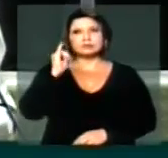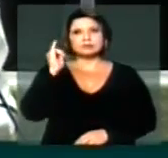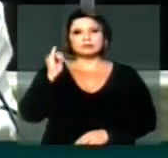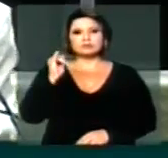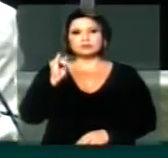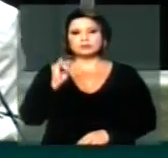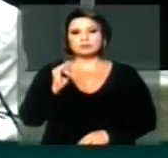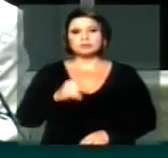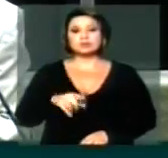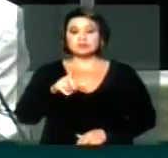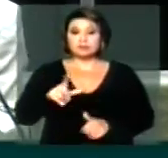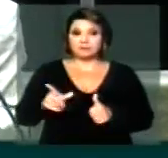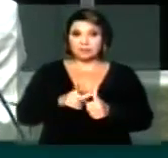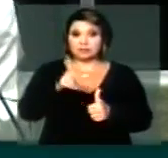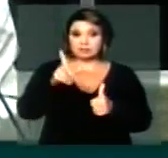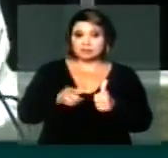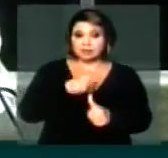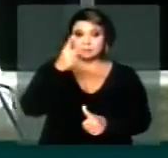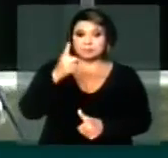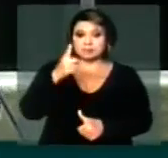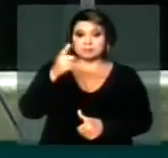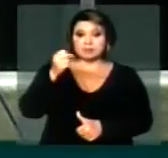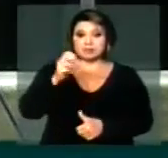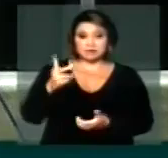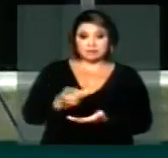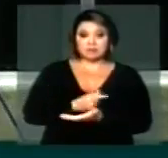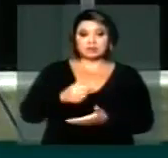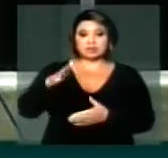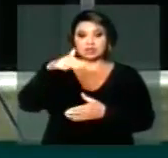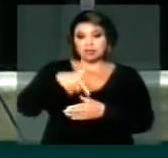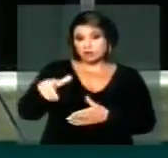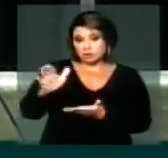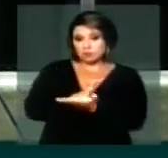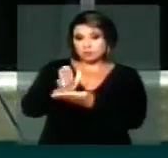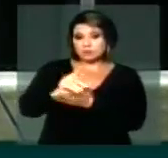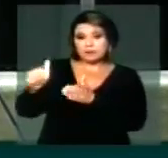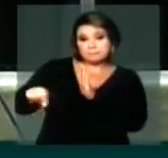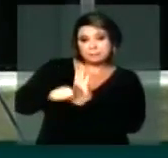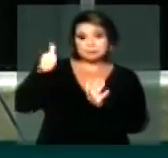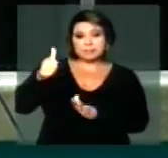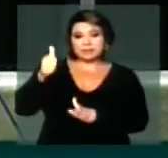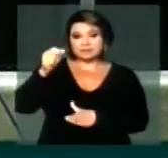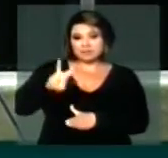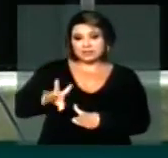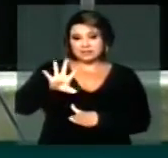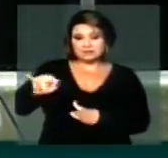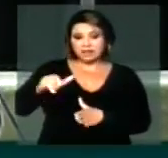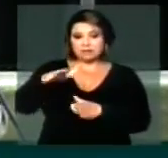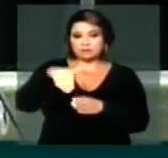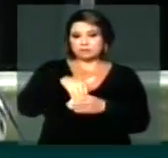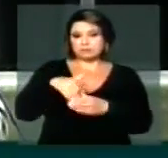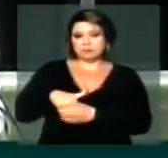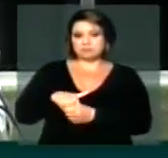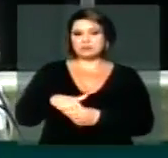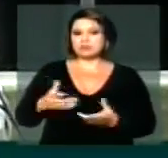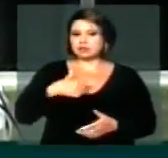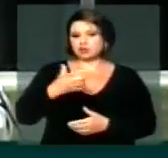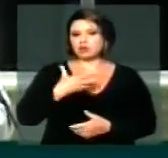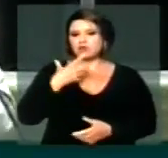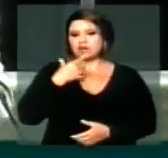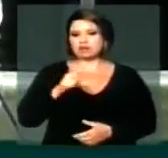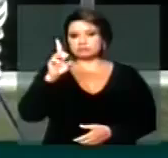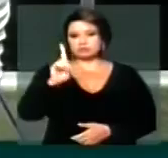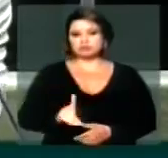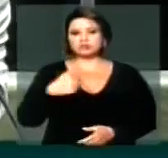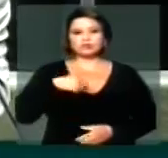fundamental. Será o primeiro voto de muitos aqui como parlamentares. E eu quero esse